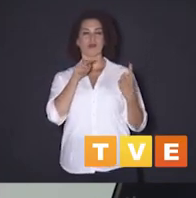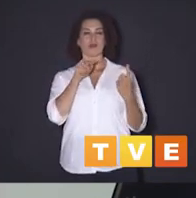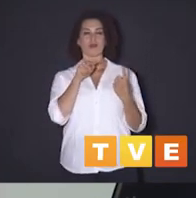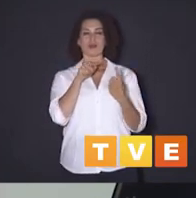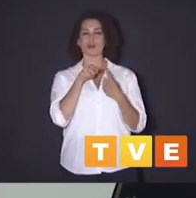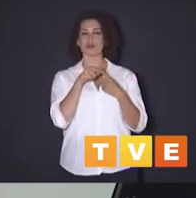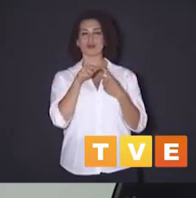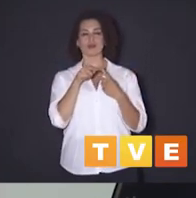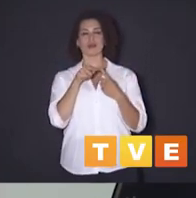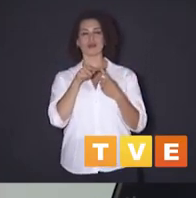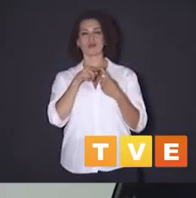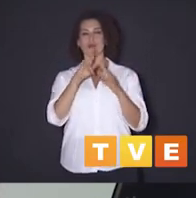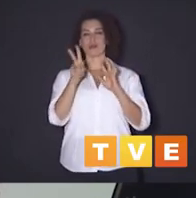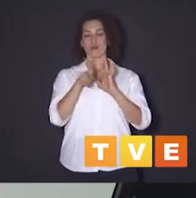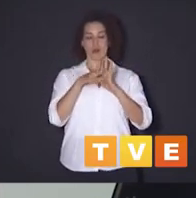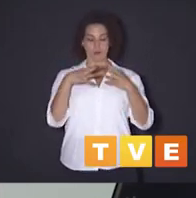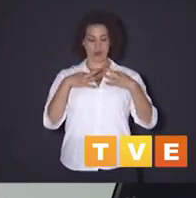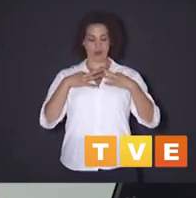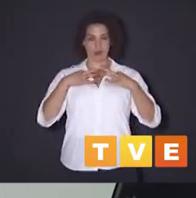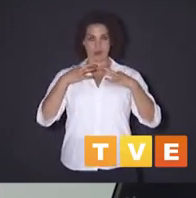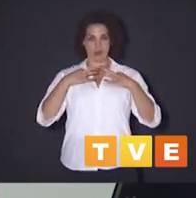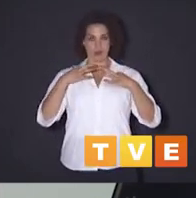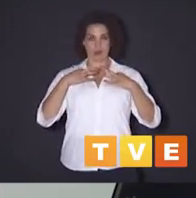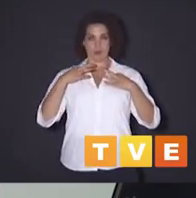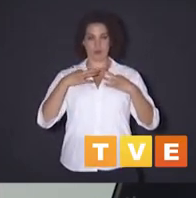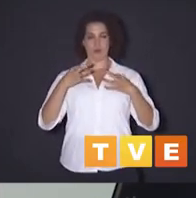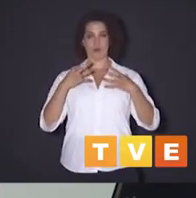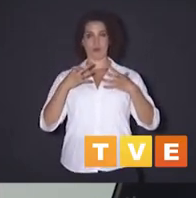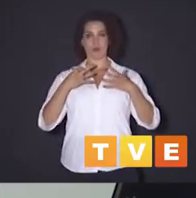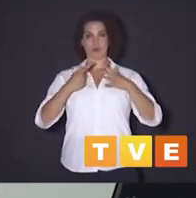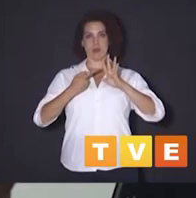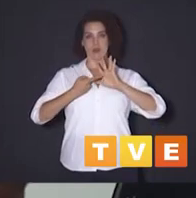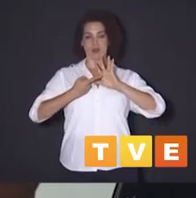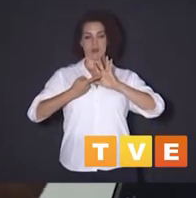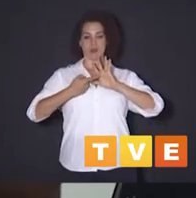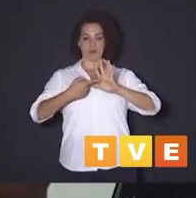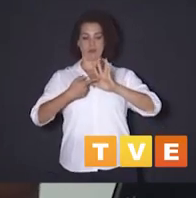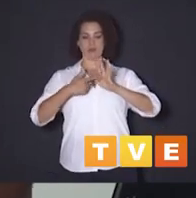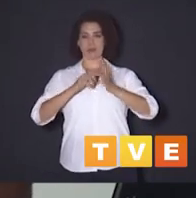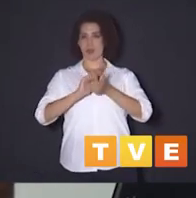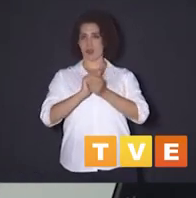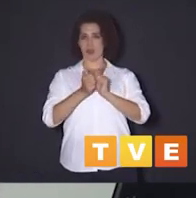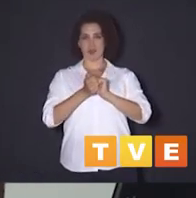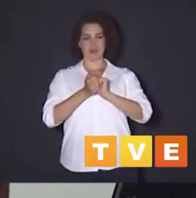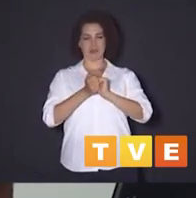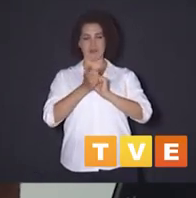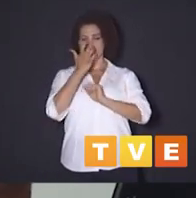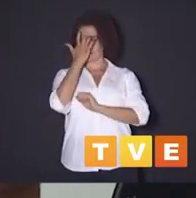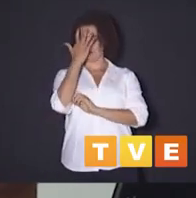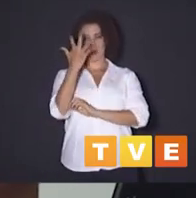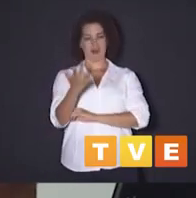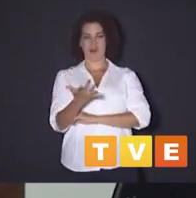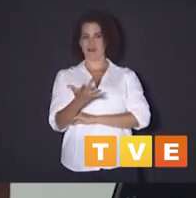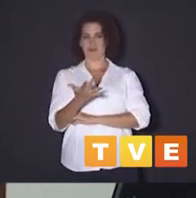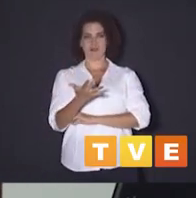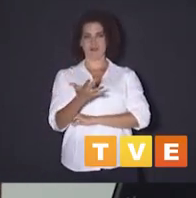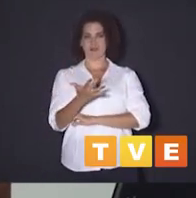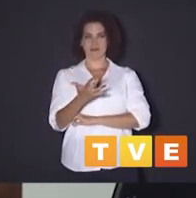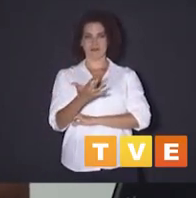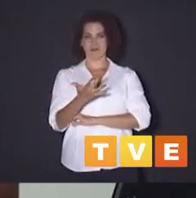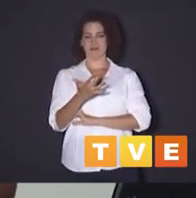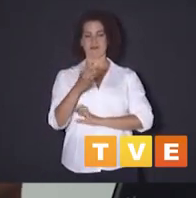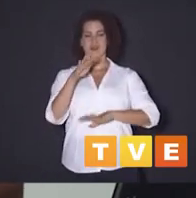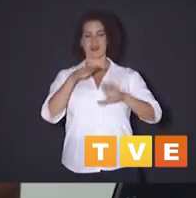práticas da roupa né a sua expressividade artística não é tão fácil não é geralmente quando a gente